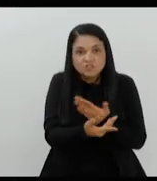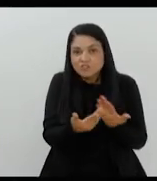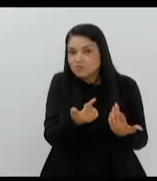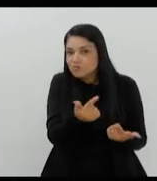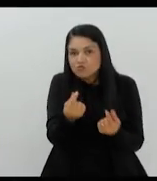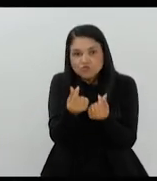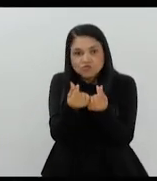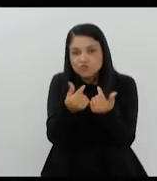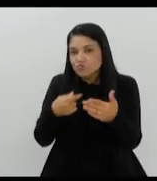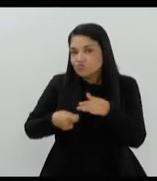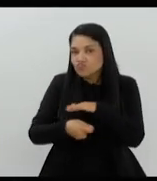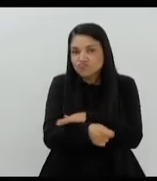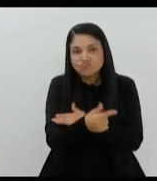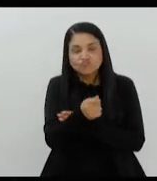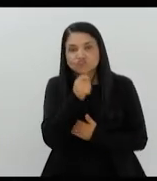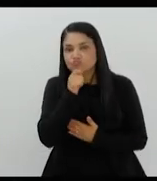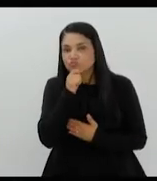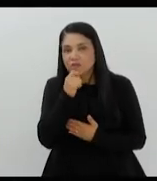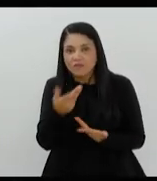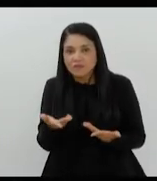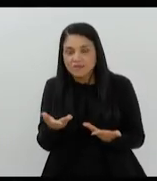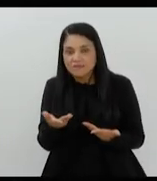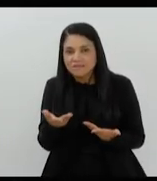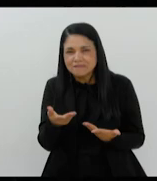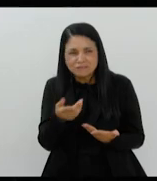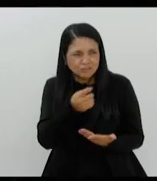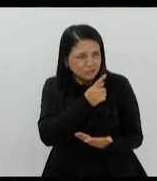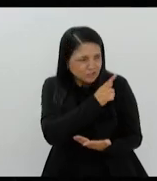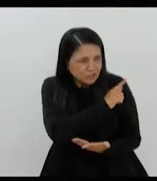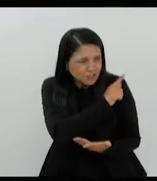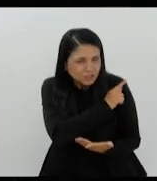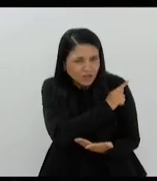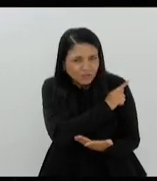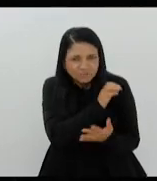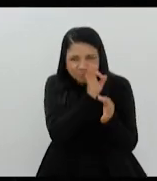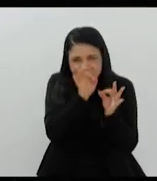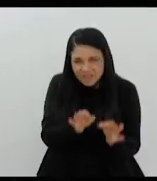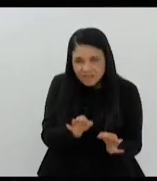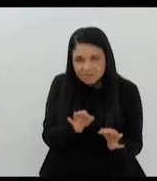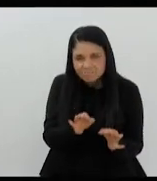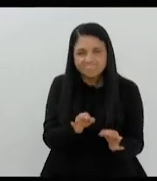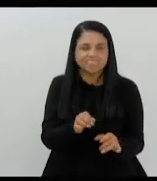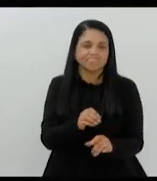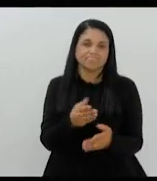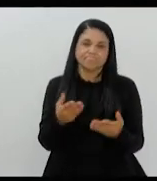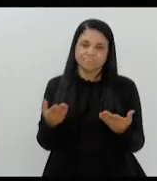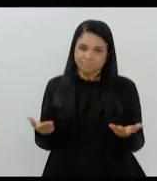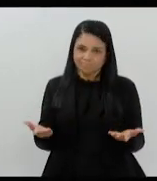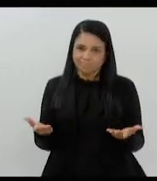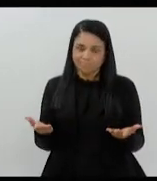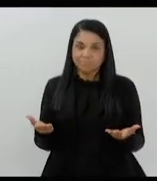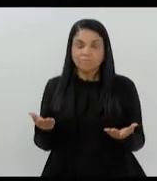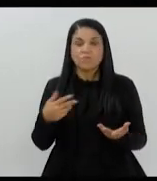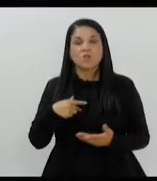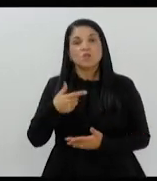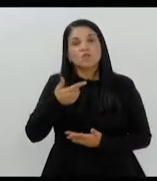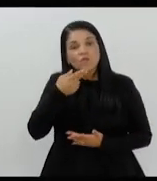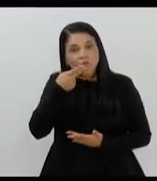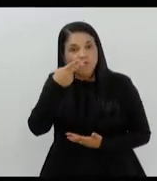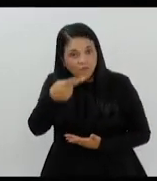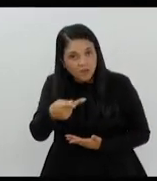ser uma gestão séria. Enquanto isso, digo e repito,